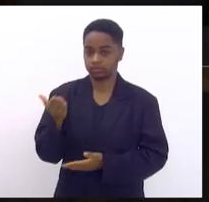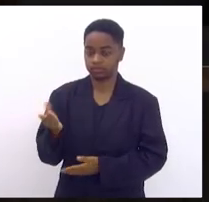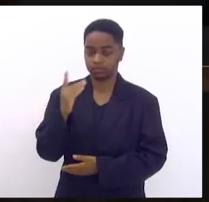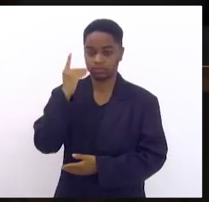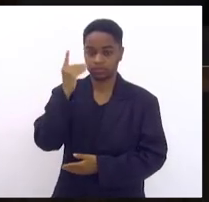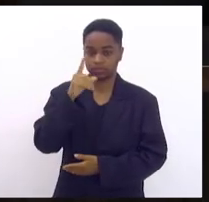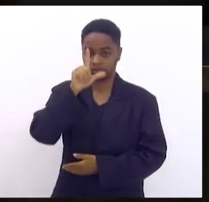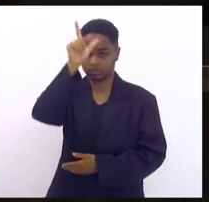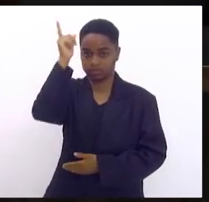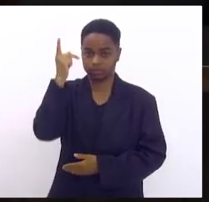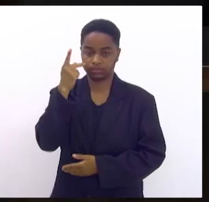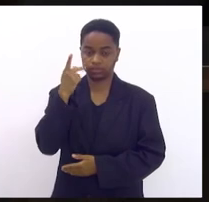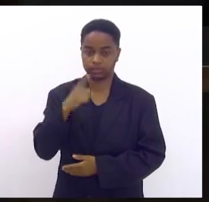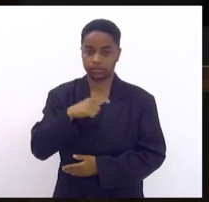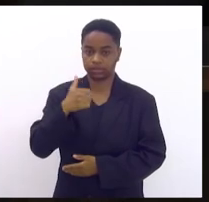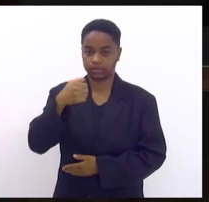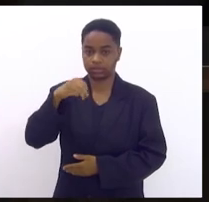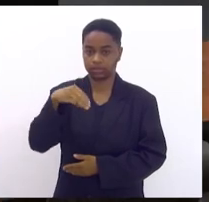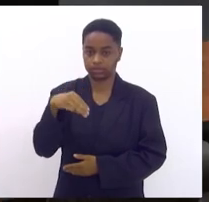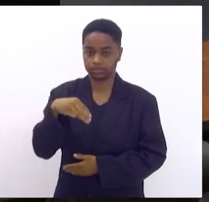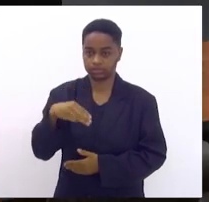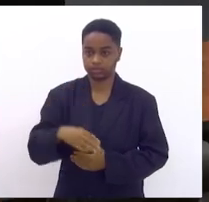Luiz Paulo, que dispõe de 10 minutos.